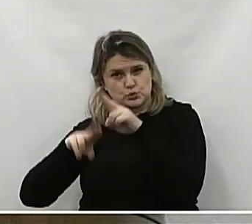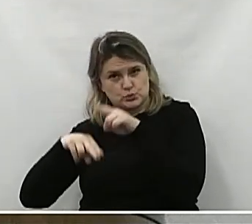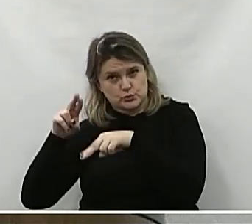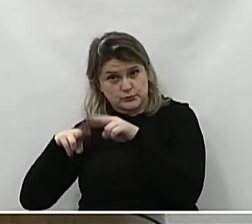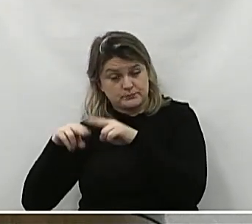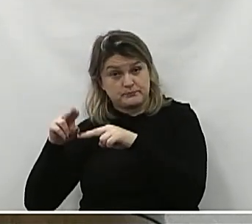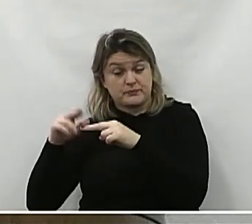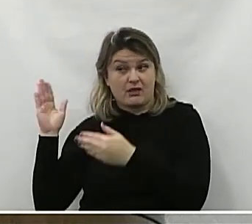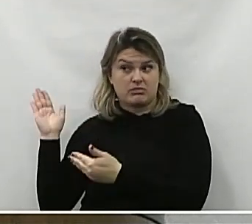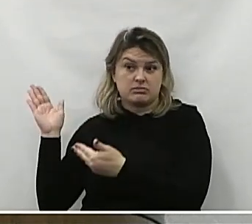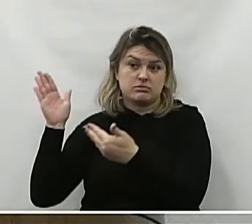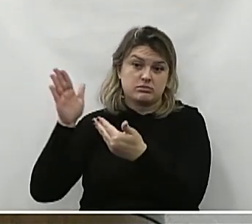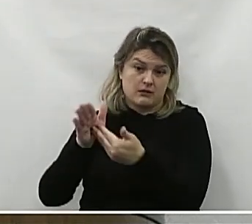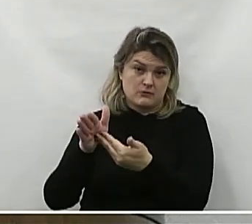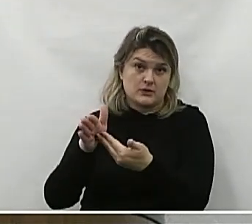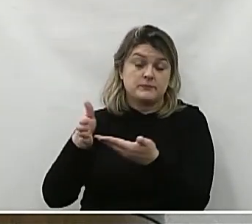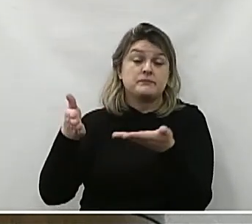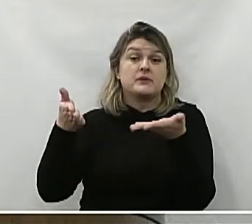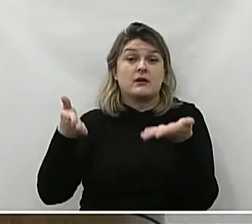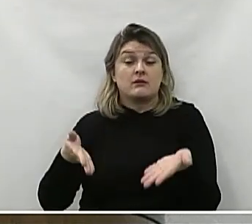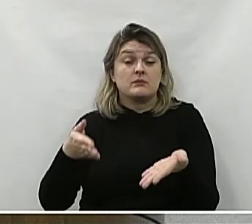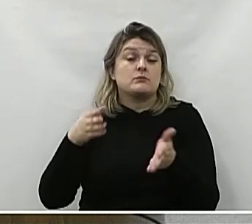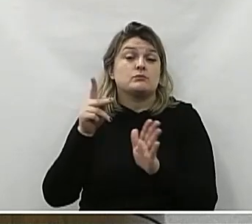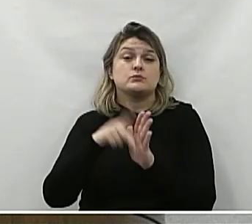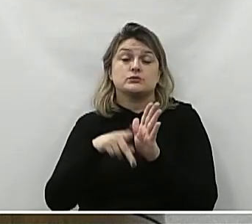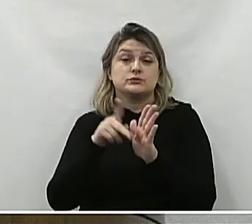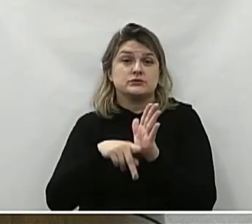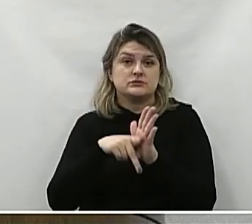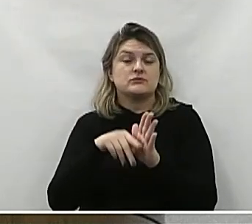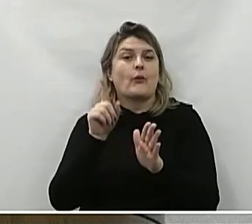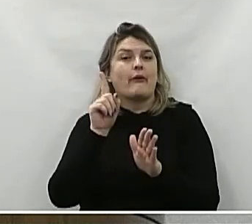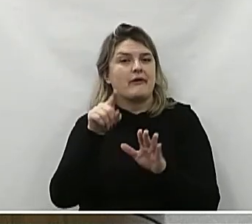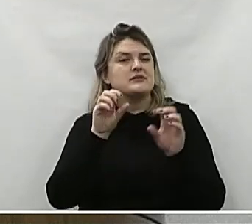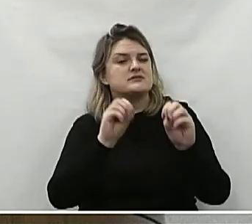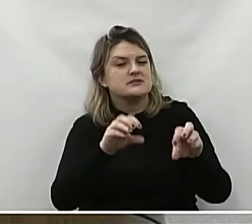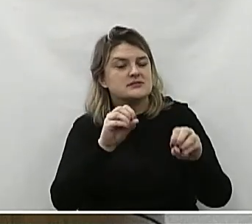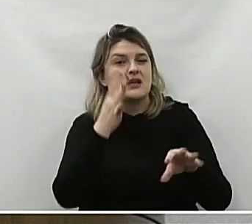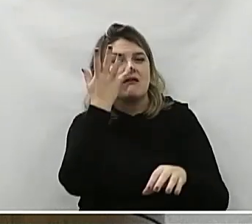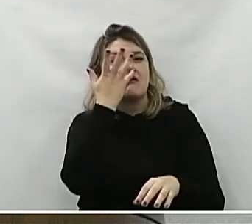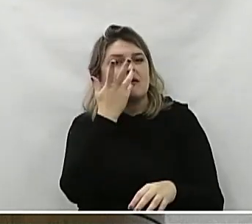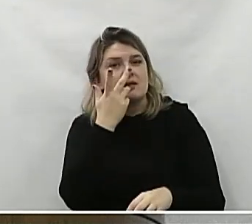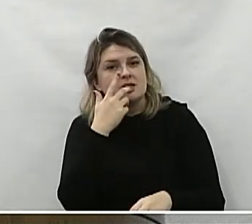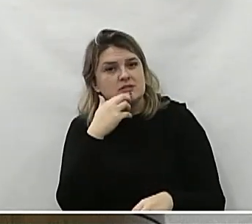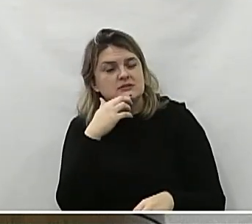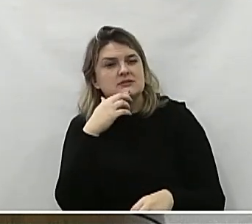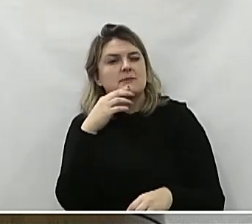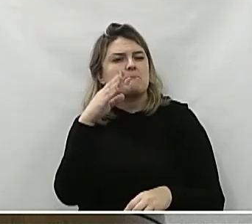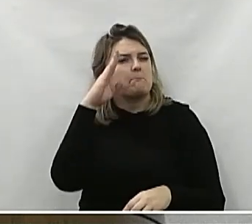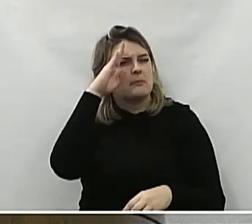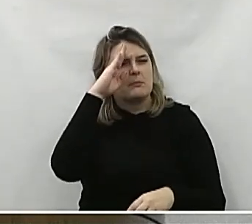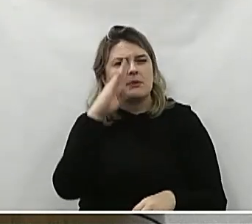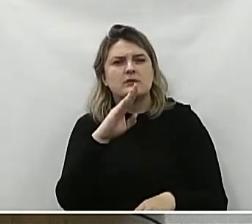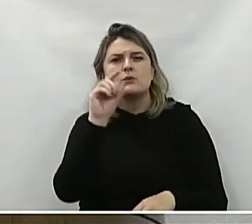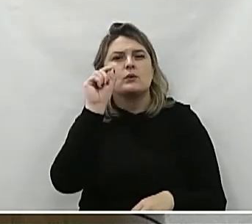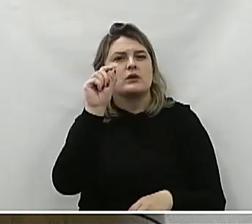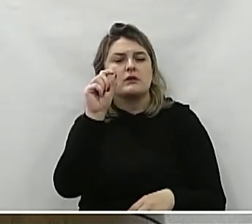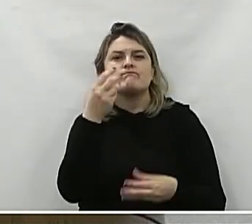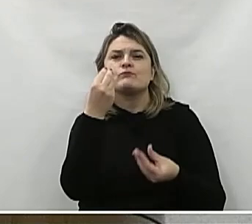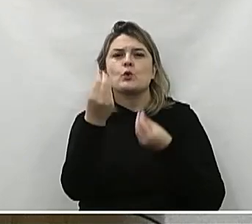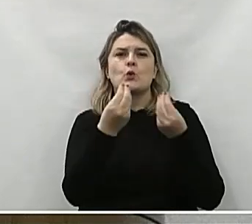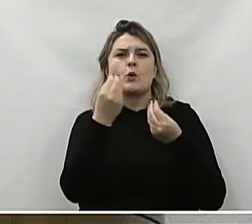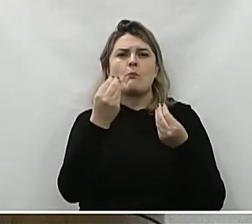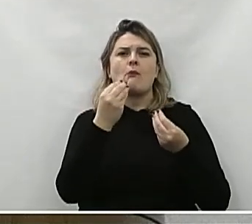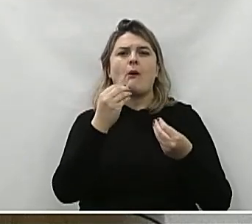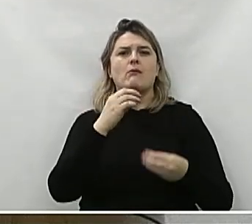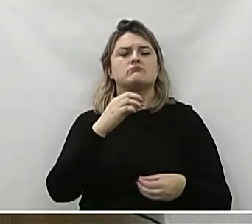e a intenção Desse nosso projeto é educar a nossas crianças hoje principalmente sobre como ter